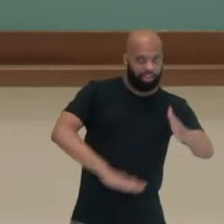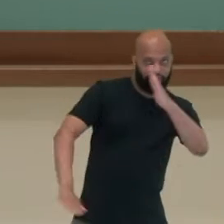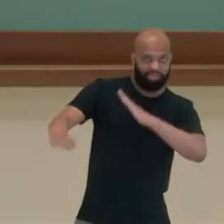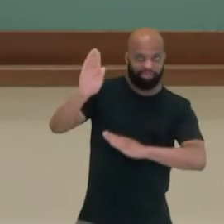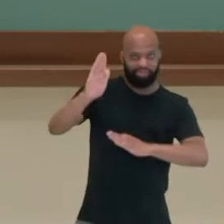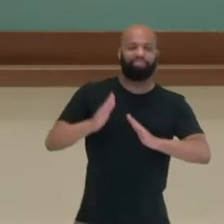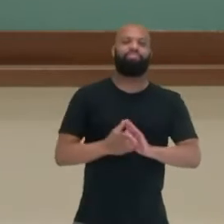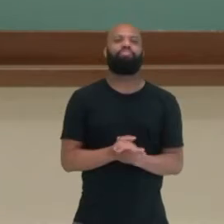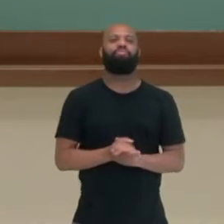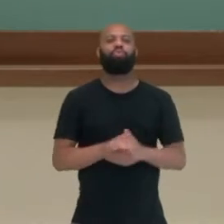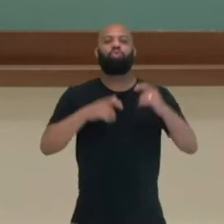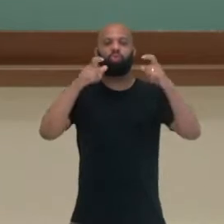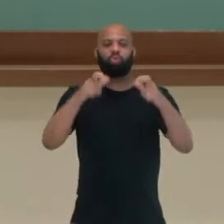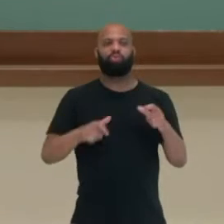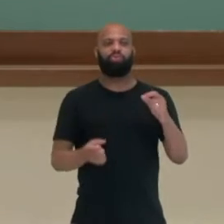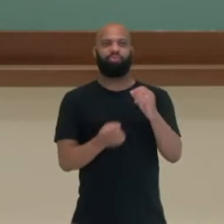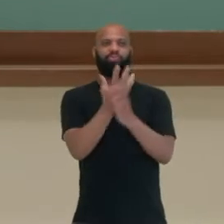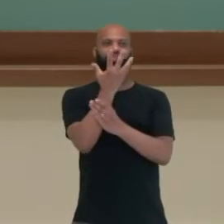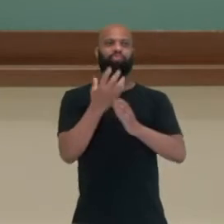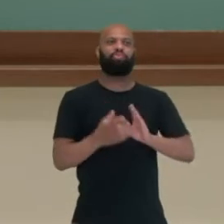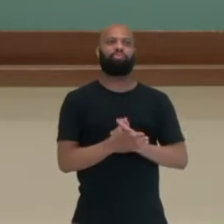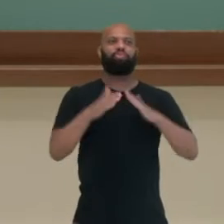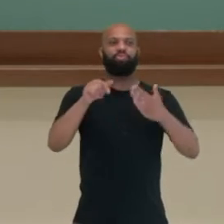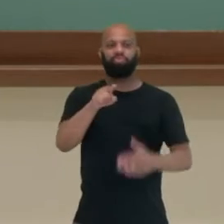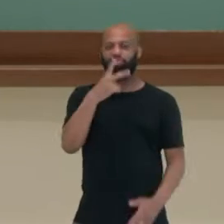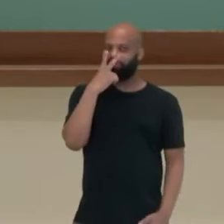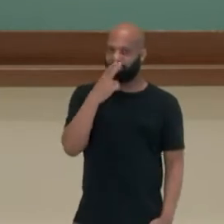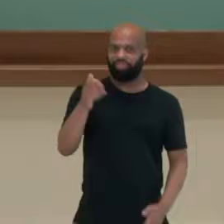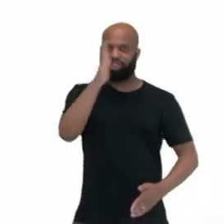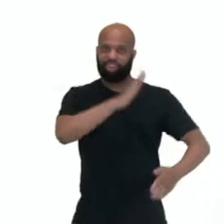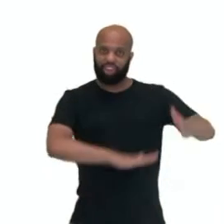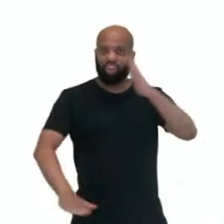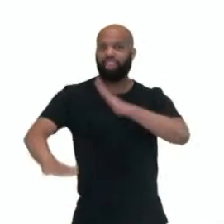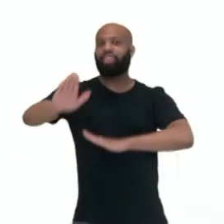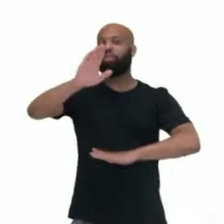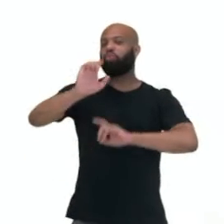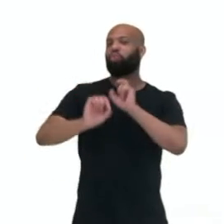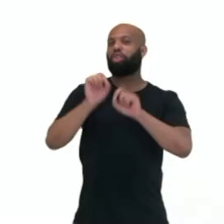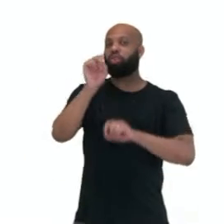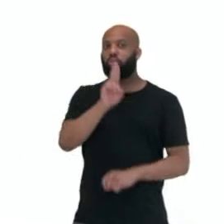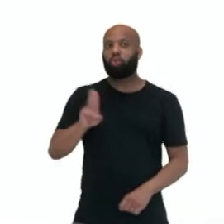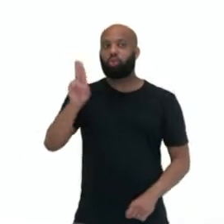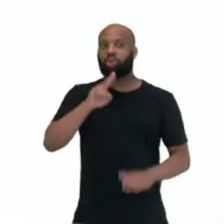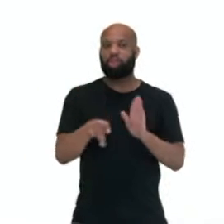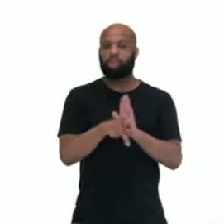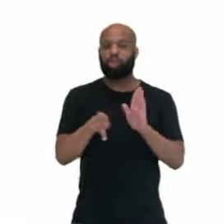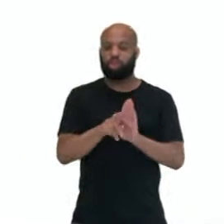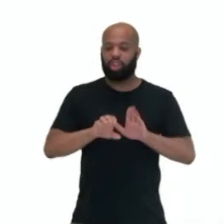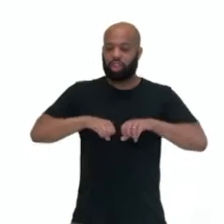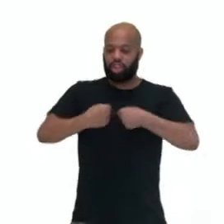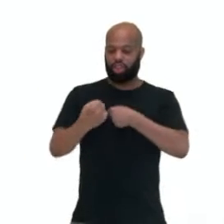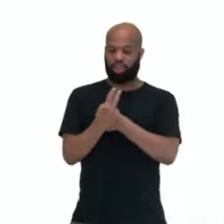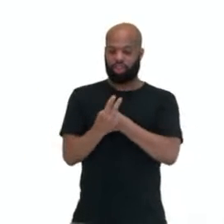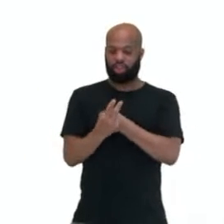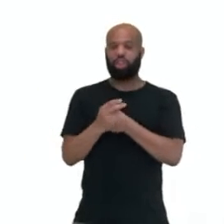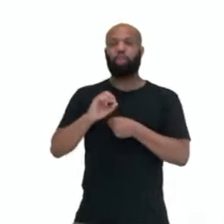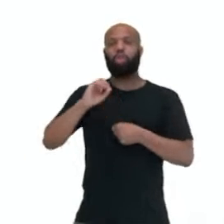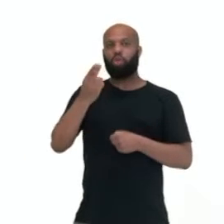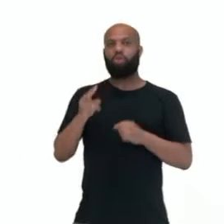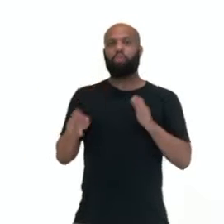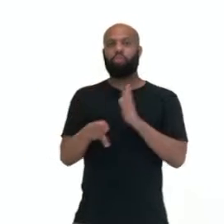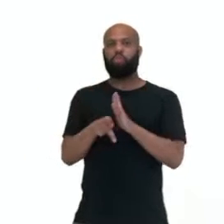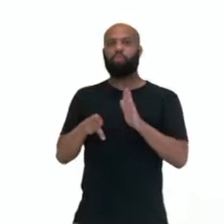Karatê? Onde ele surgiu? E você acha que o Karatê é uma arte marcial utilizada para defesa ou para o